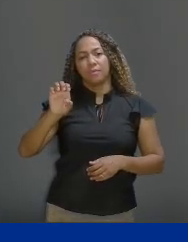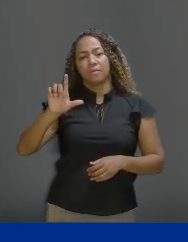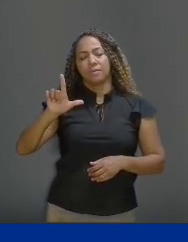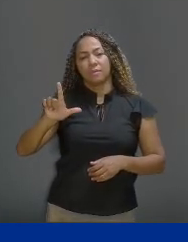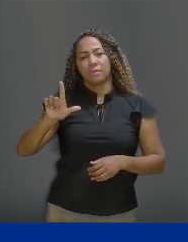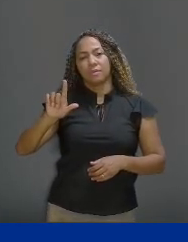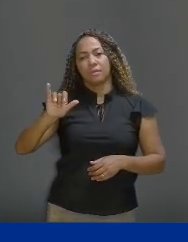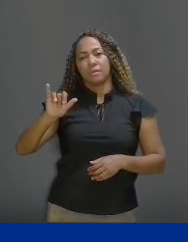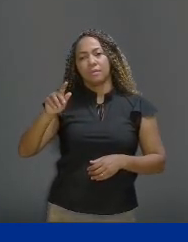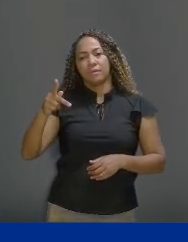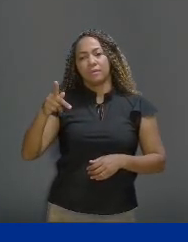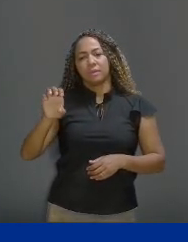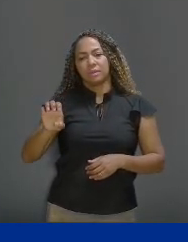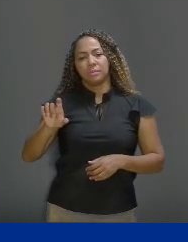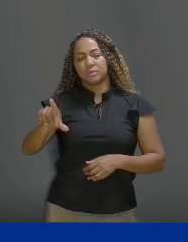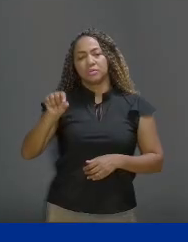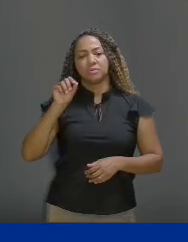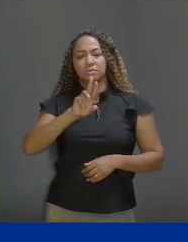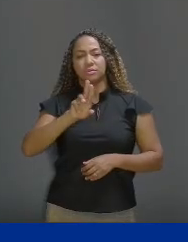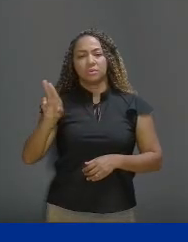opção de nome?